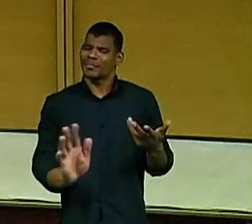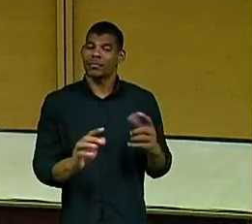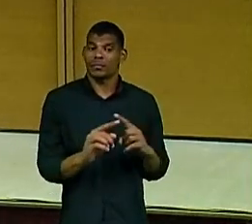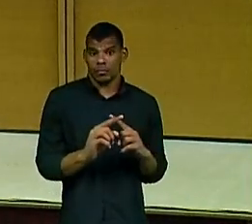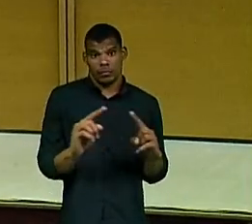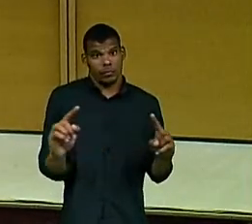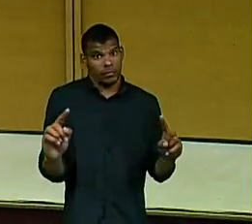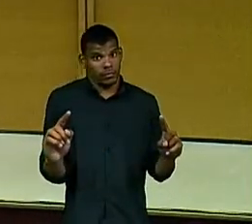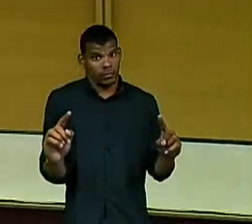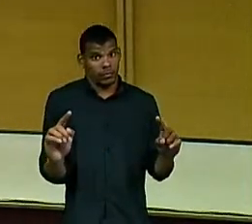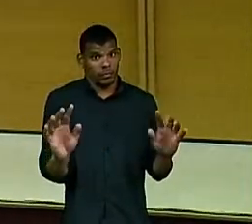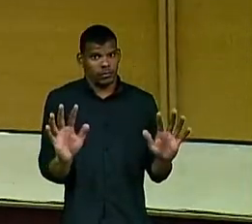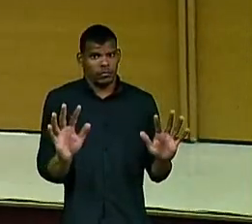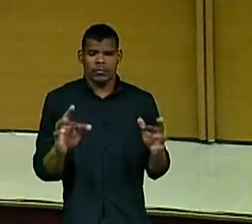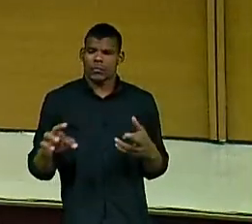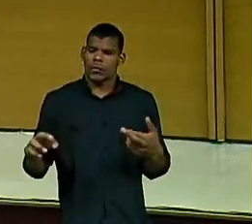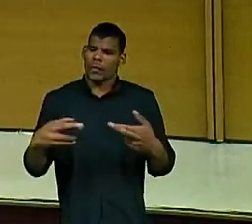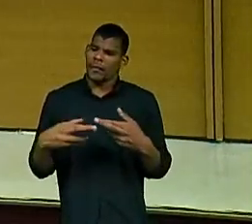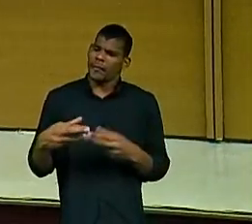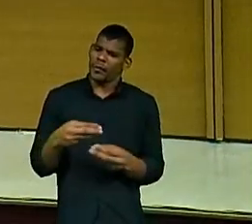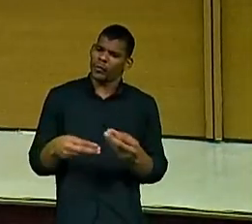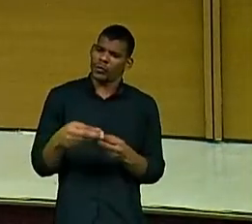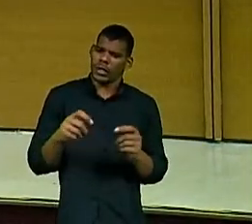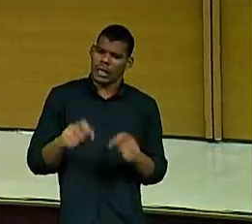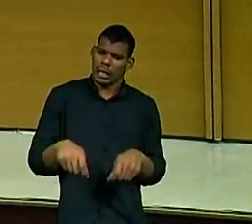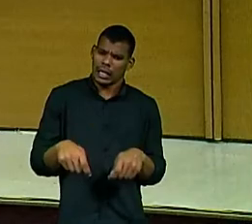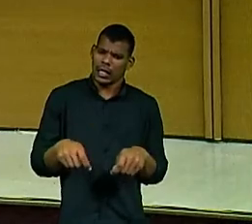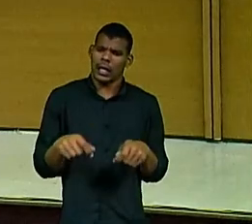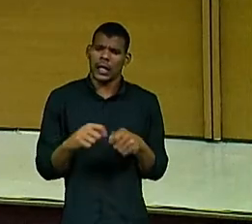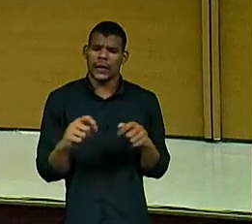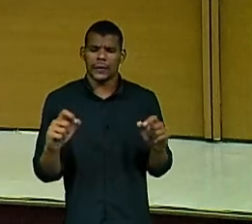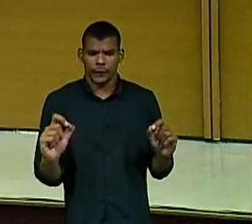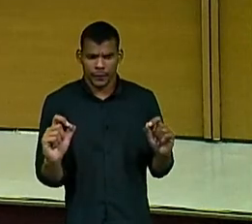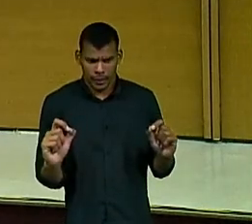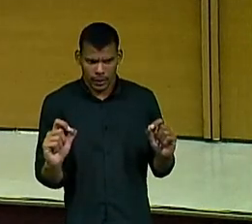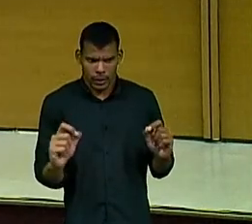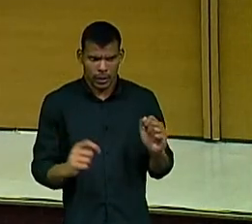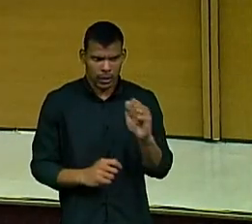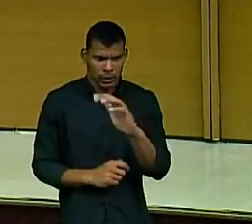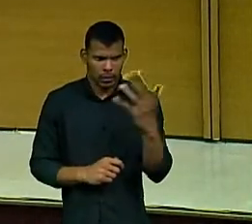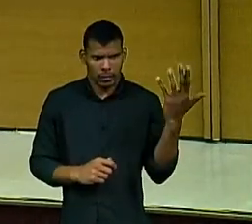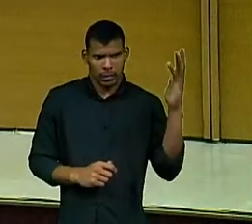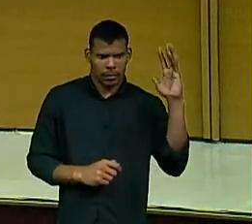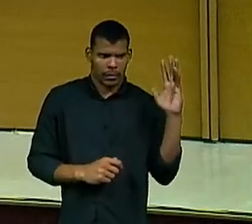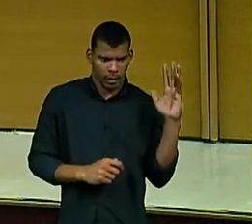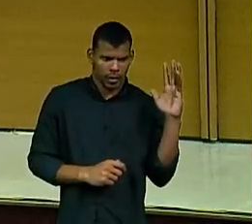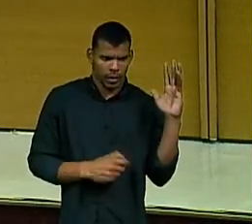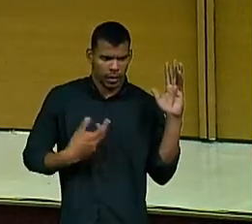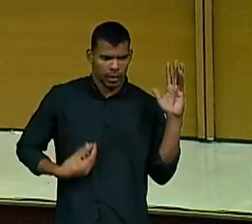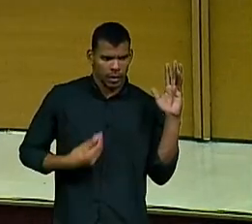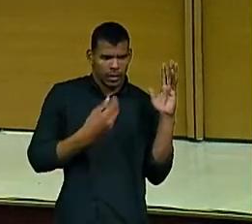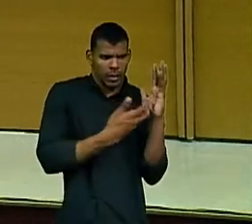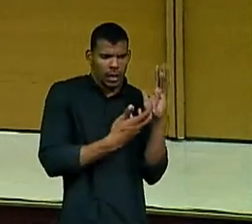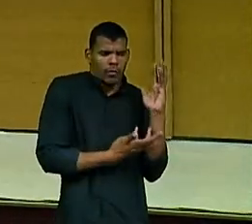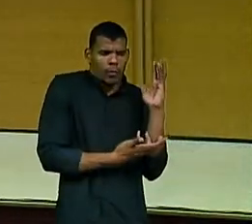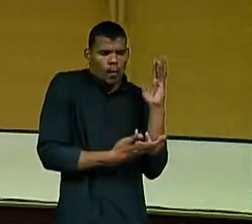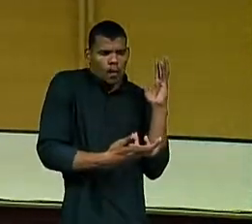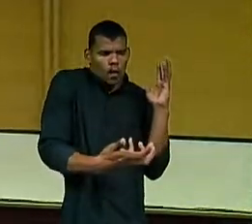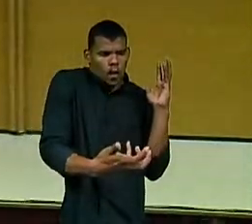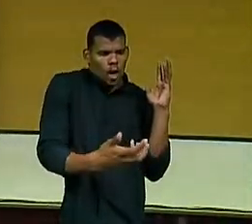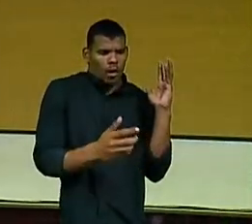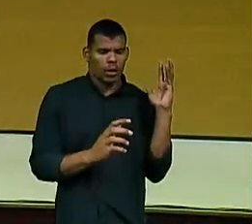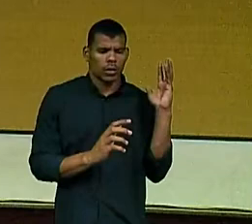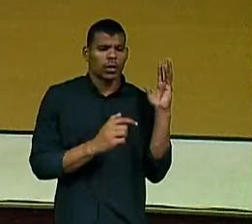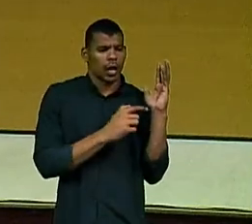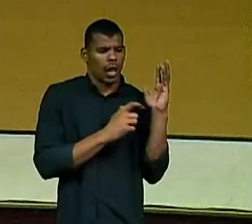fazer transferir um gene para uma planta resistir a seca que a gente não pode transferir um gênio